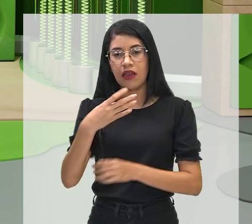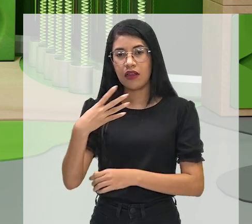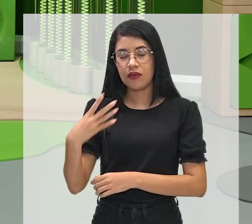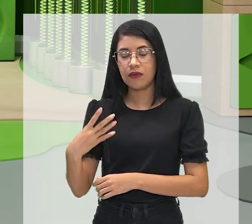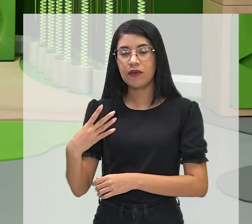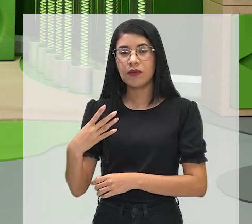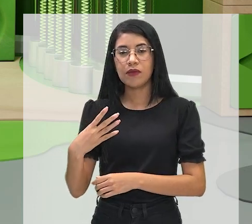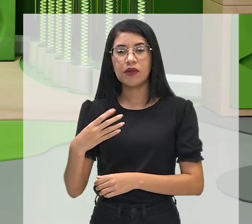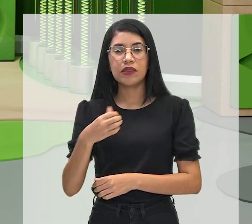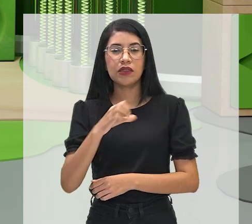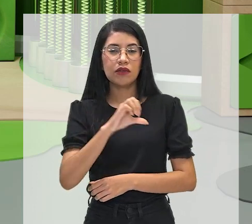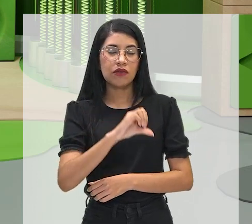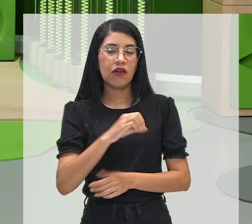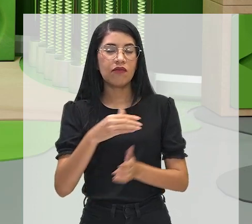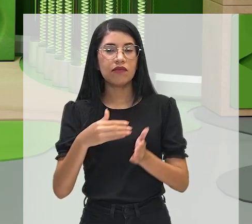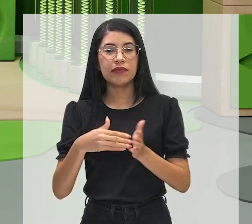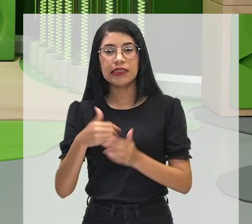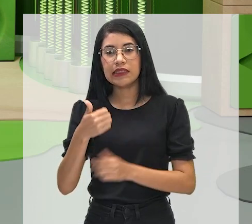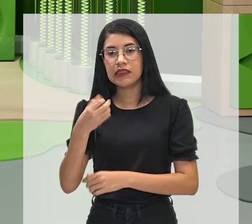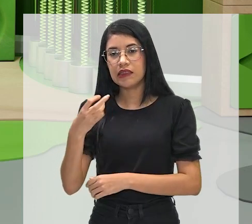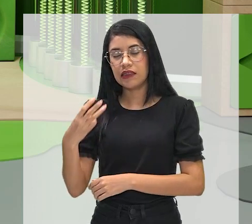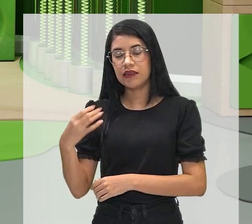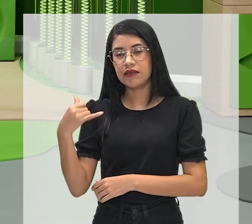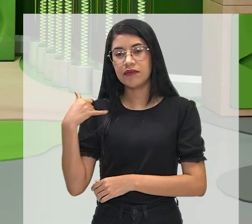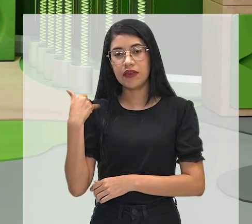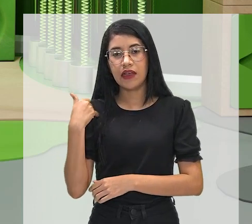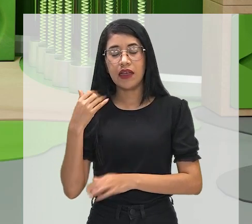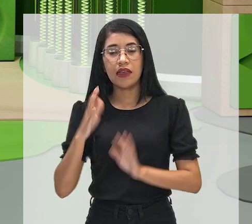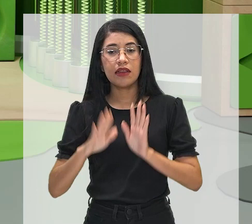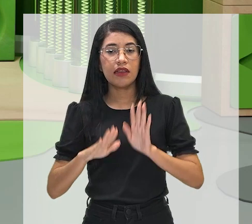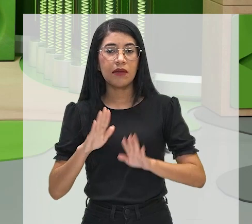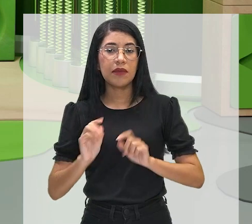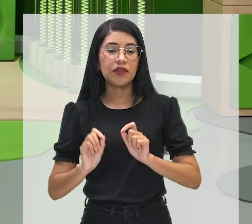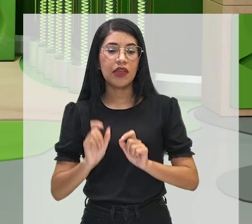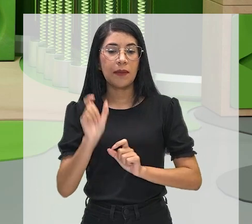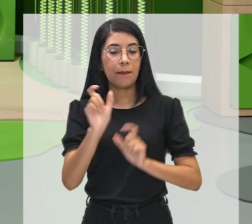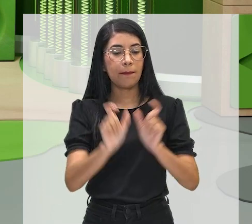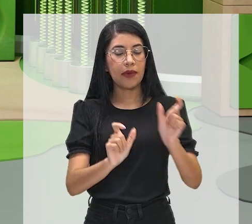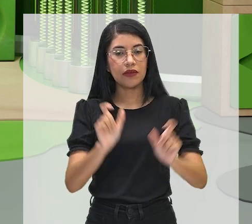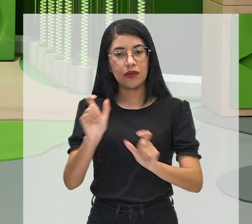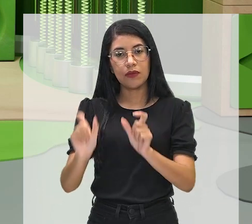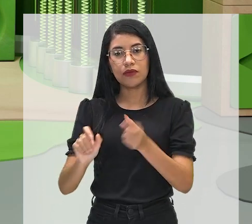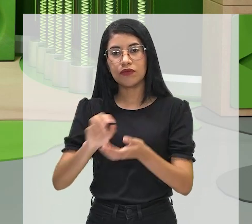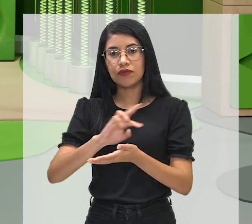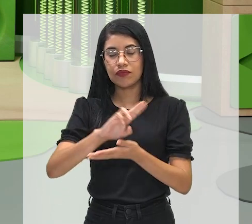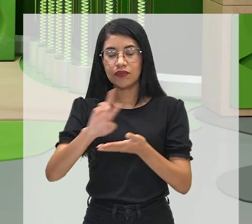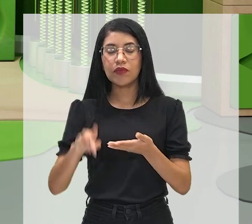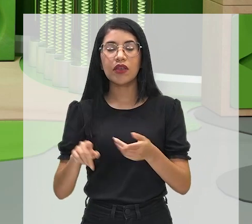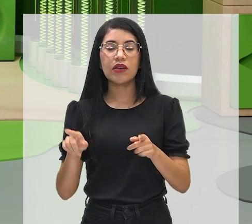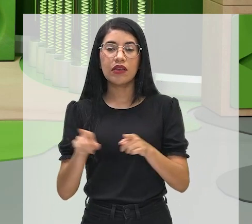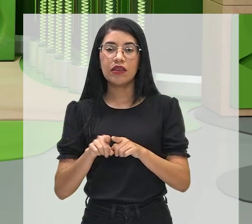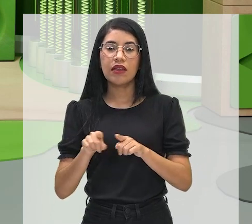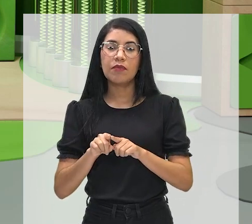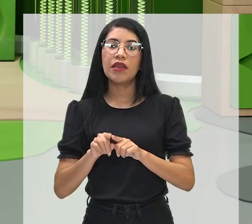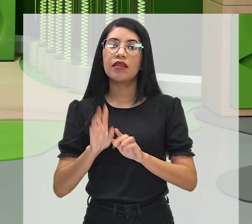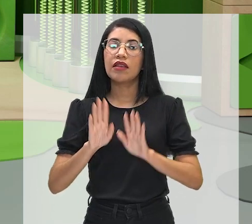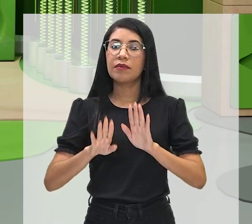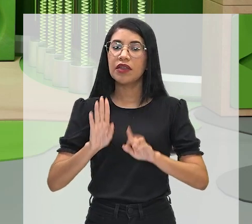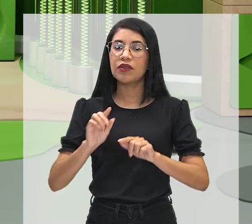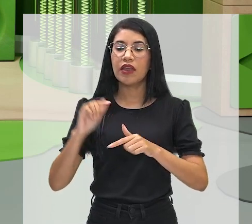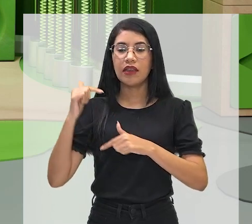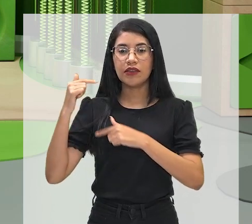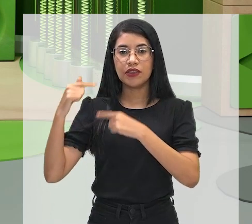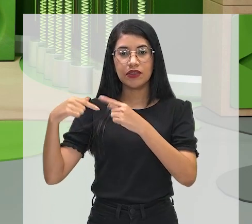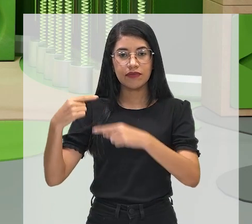14 anos, 9 e 13 anos. Claro que isso vai variar muito de pessoa para pessoa, porque isso também é